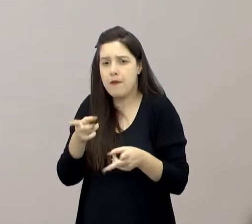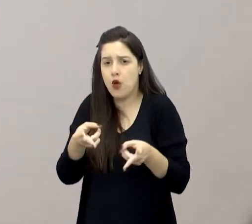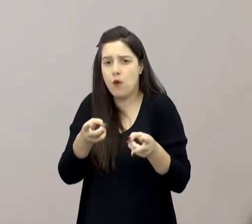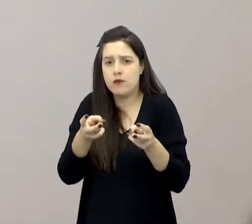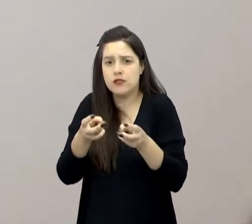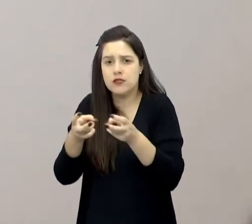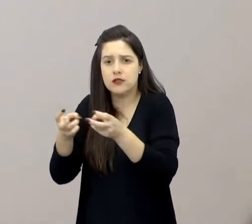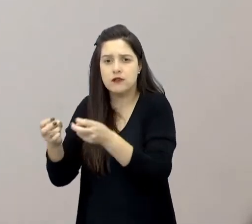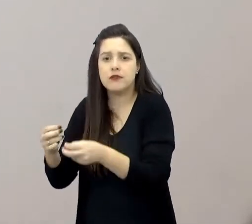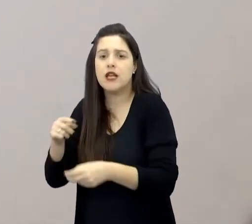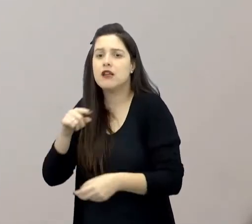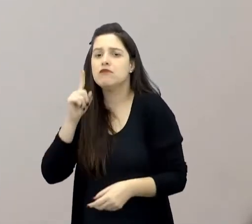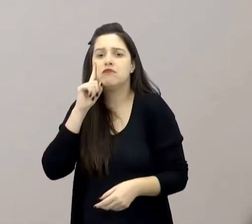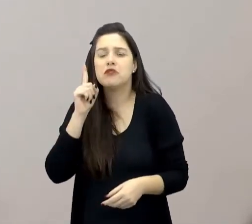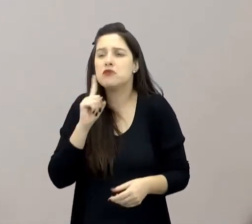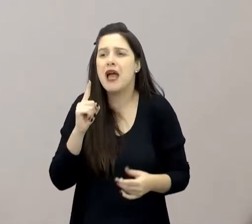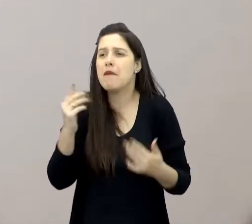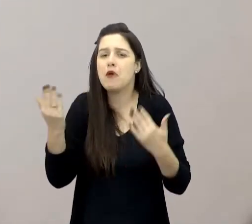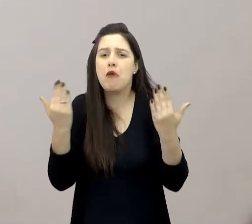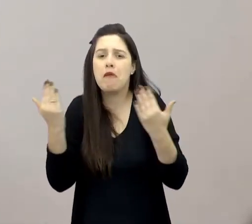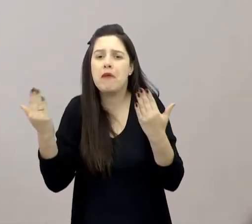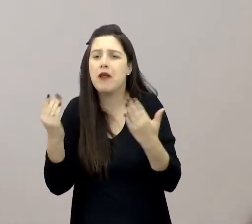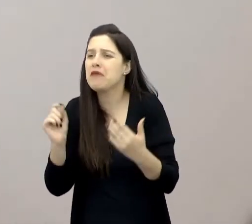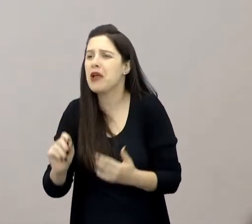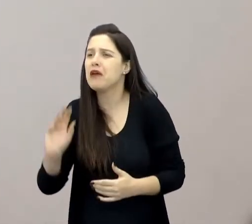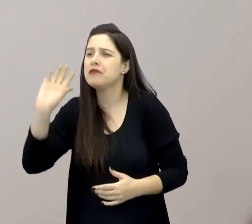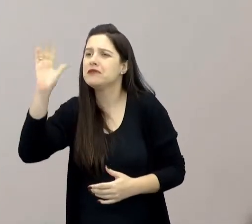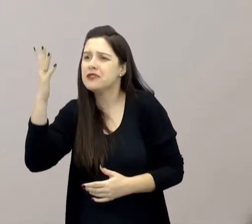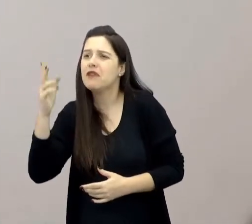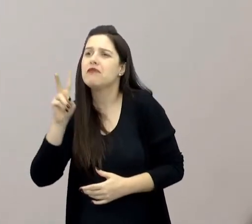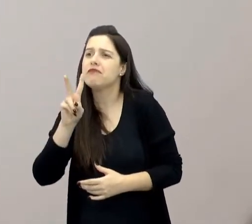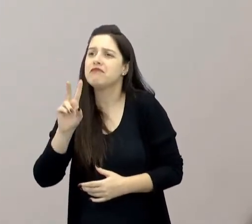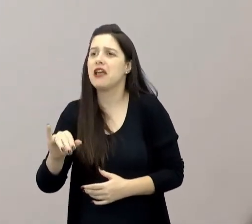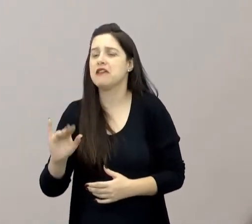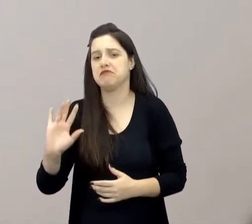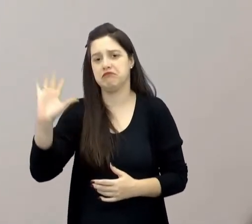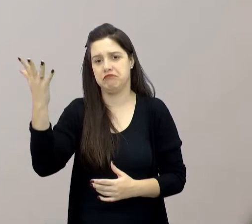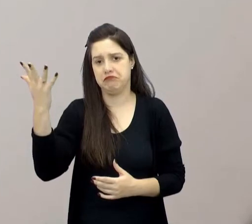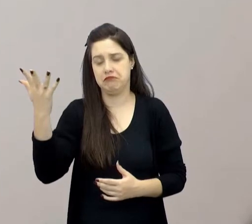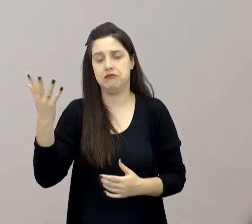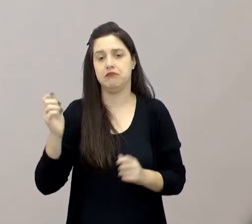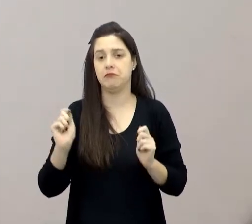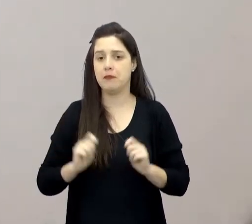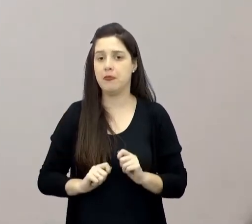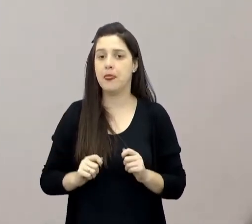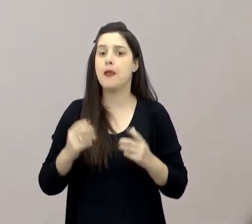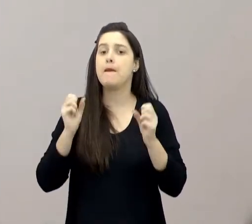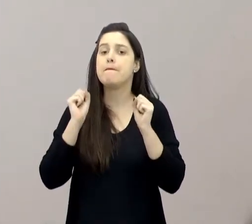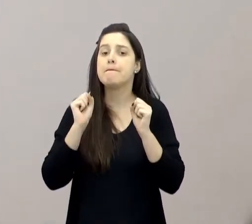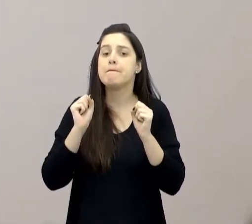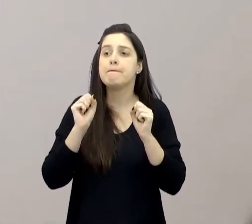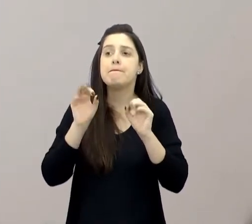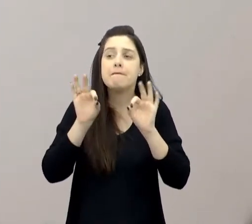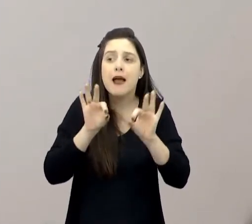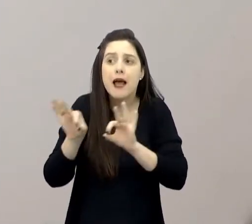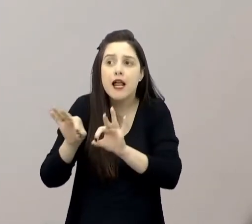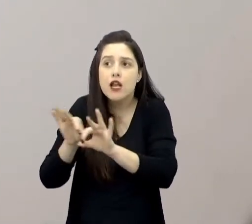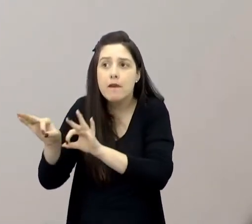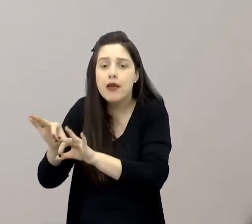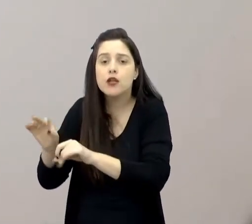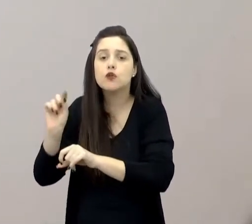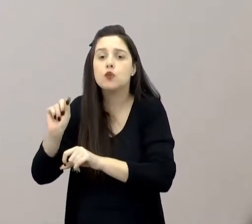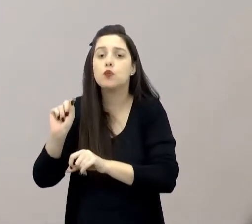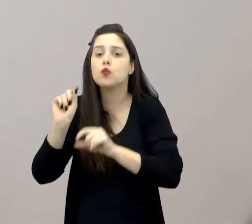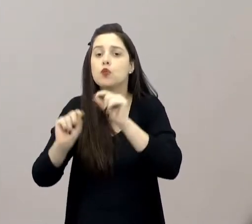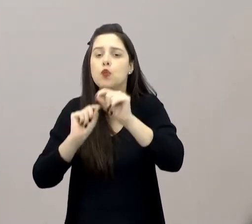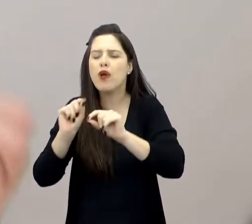orçamento. Elas não sabem comparar aquilo que aconteceu com aquilo que elas previram. Agora, planejamento financeiro. Qual que